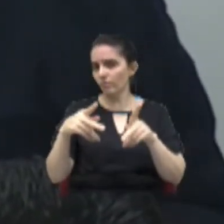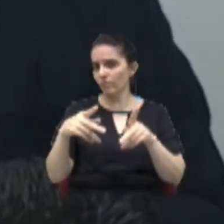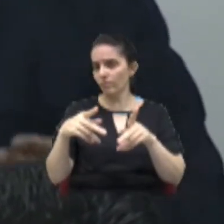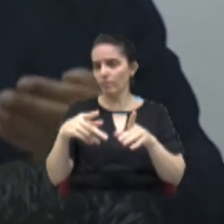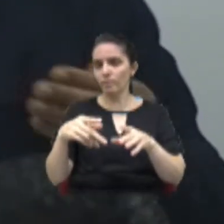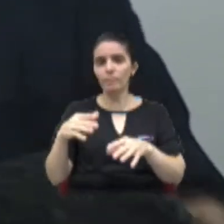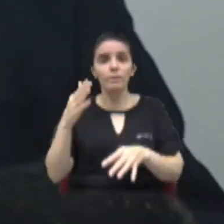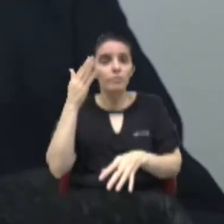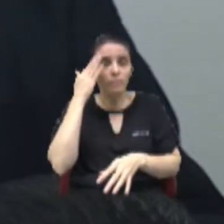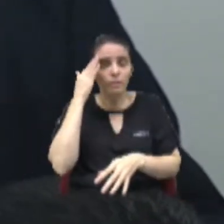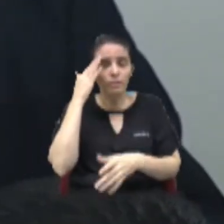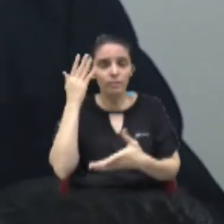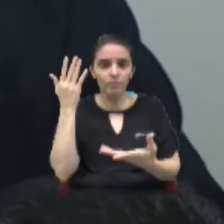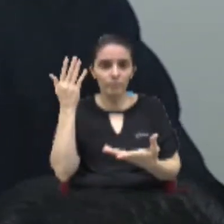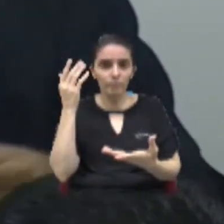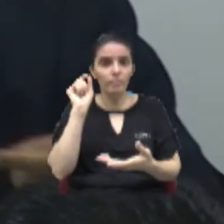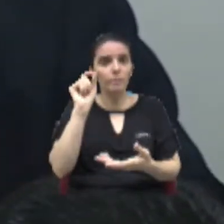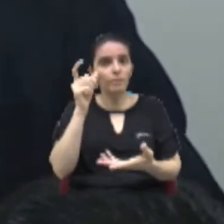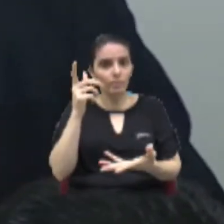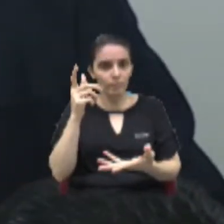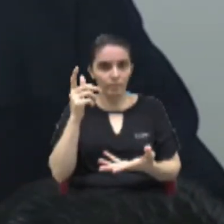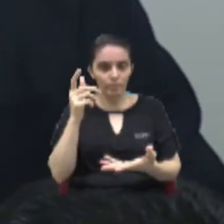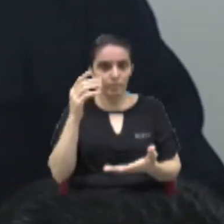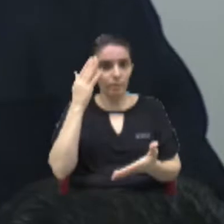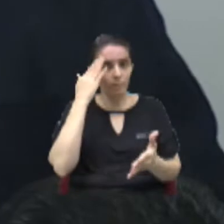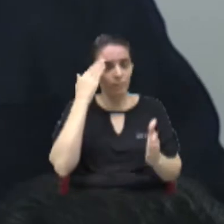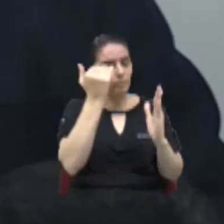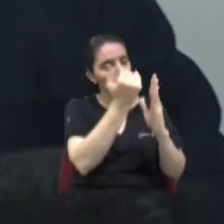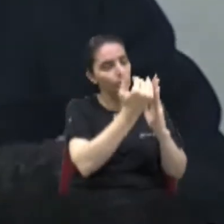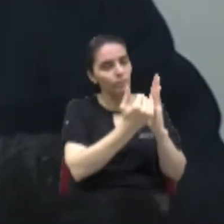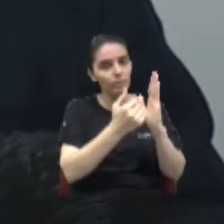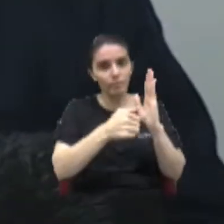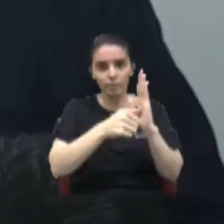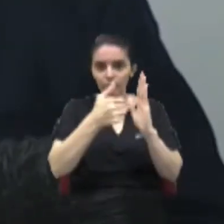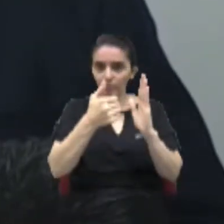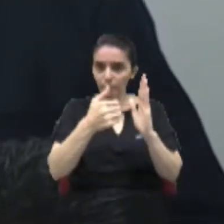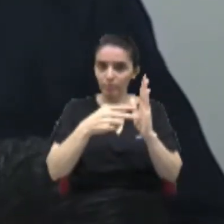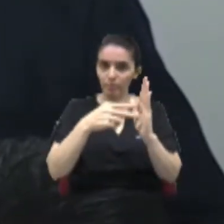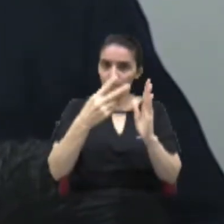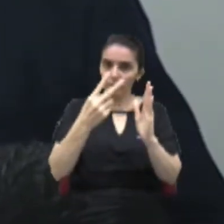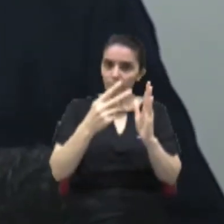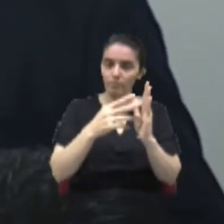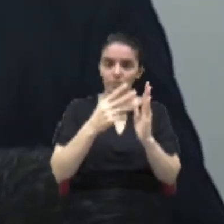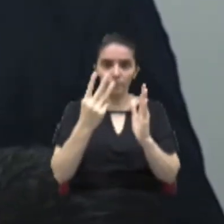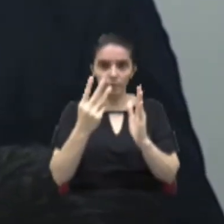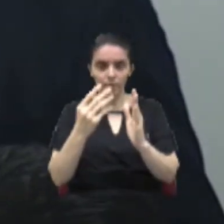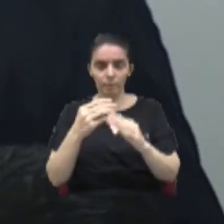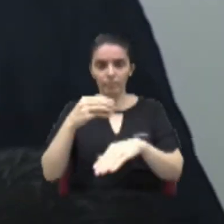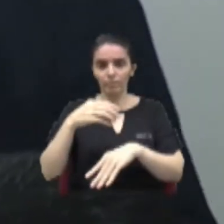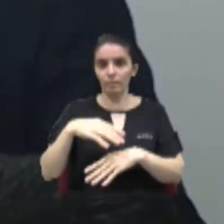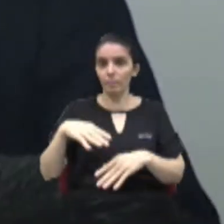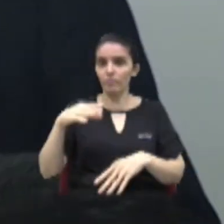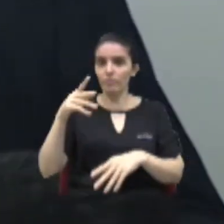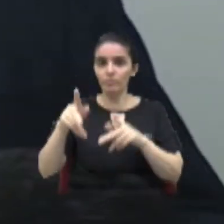destacar, nem cumprimentar o nobre vereador Mir do Lanche